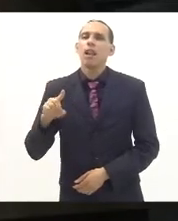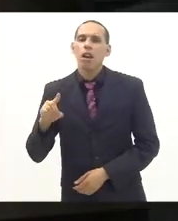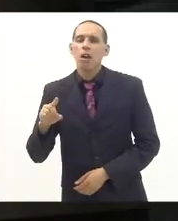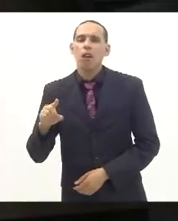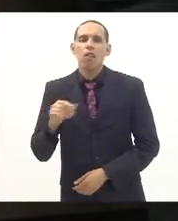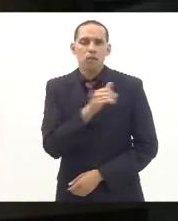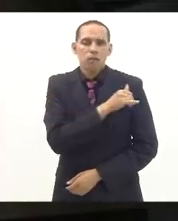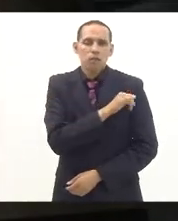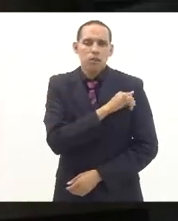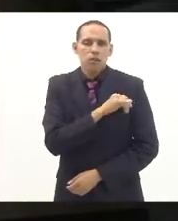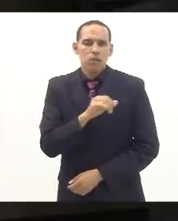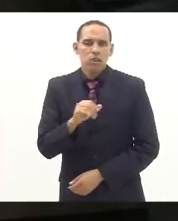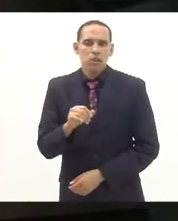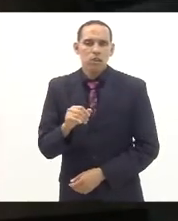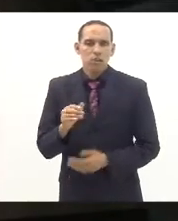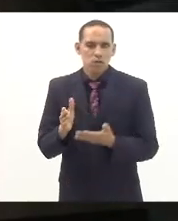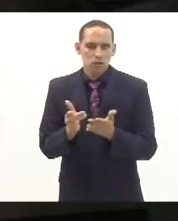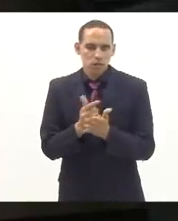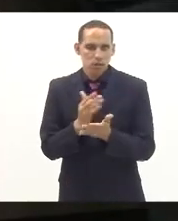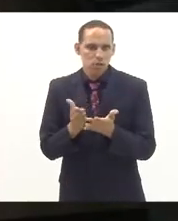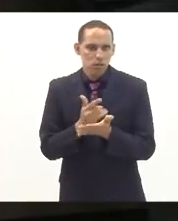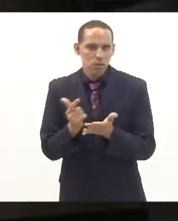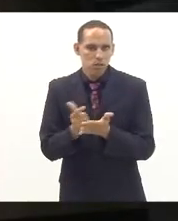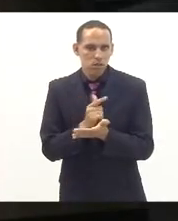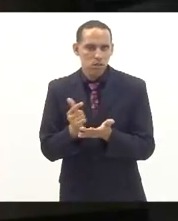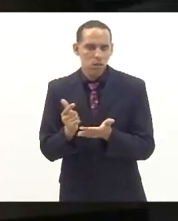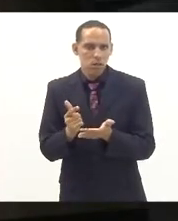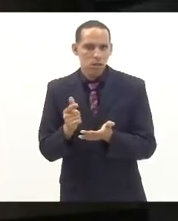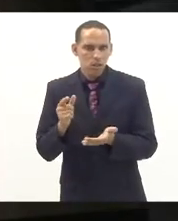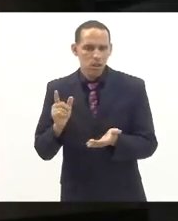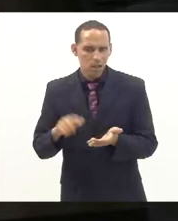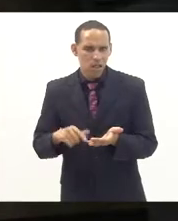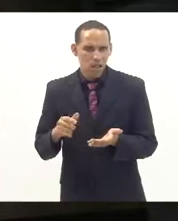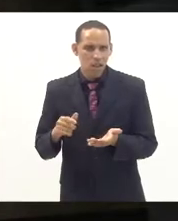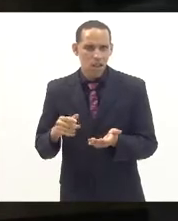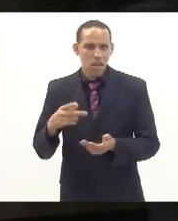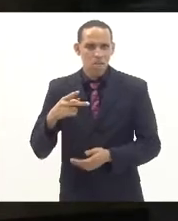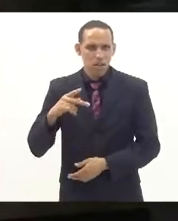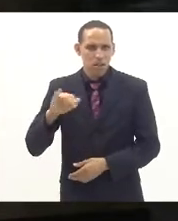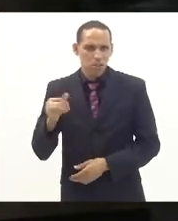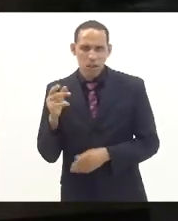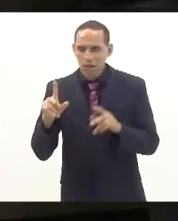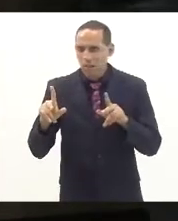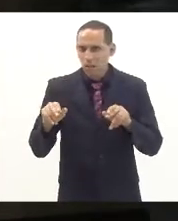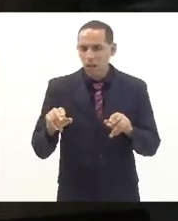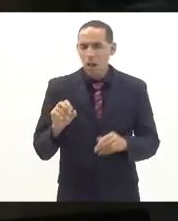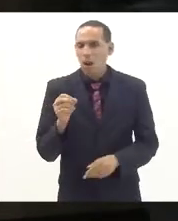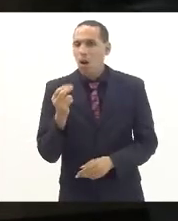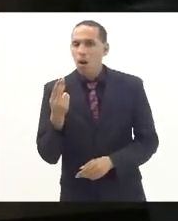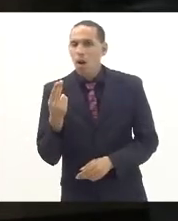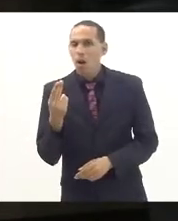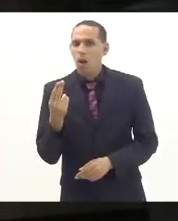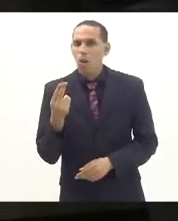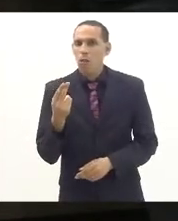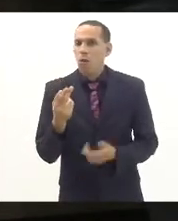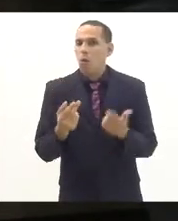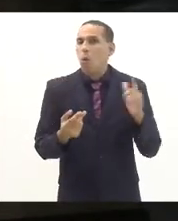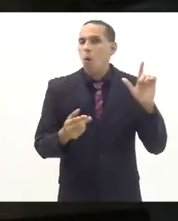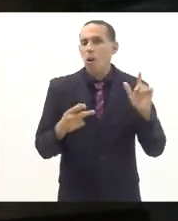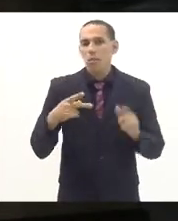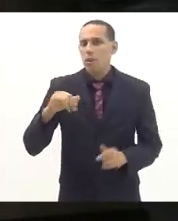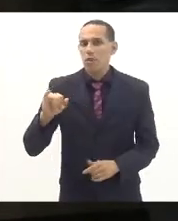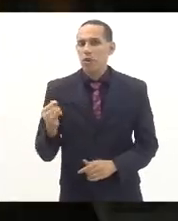livro só tá falando da minha de uma personalidade jurídica no seu discurso ou se tá falando de personalidades jurídicas